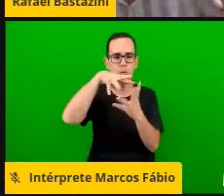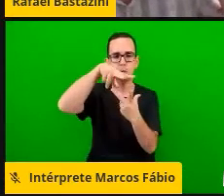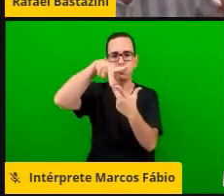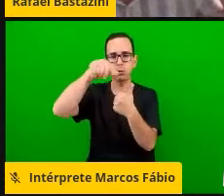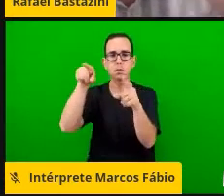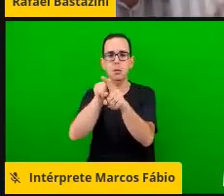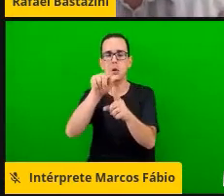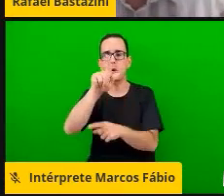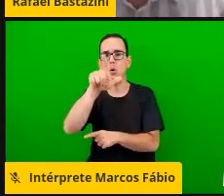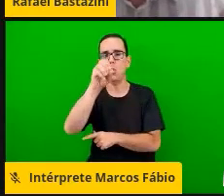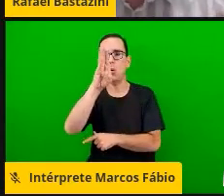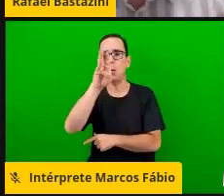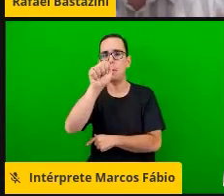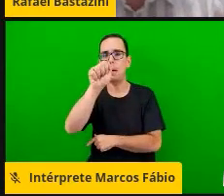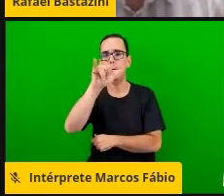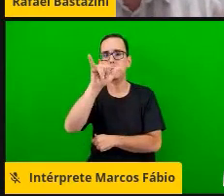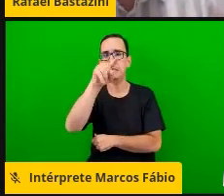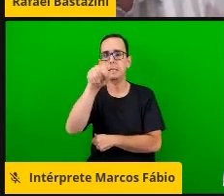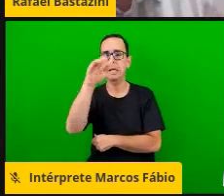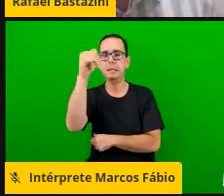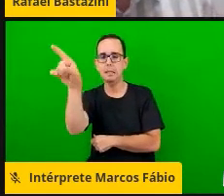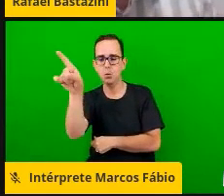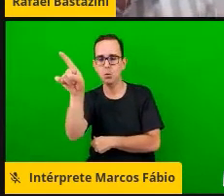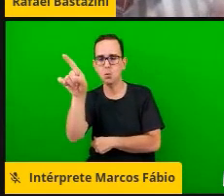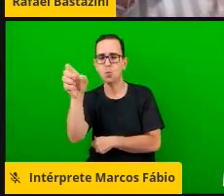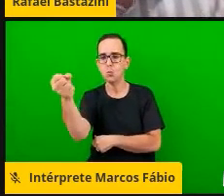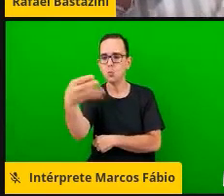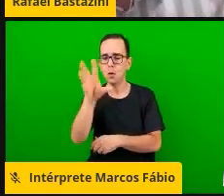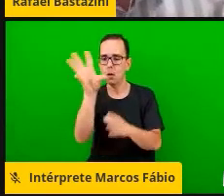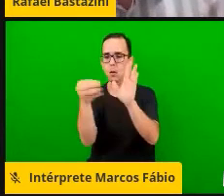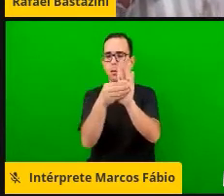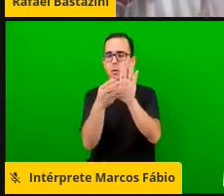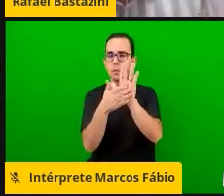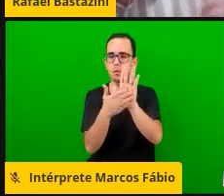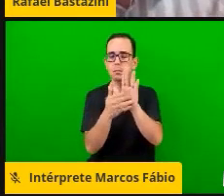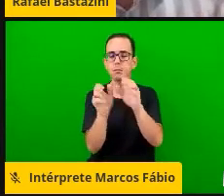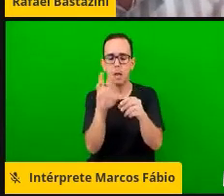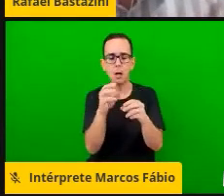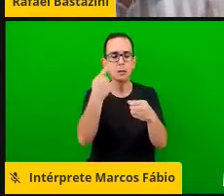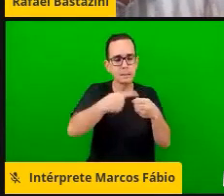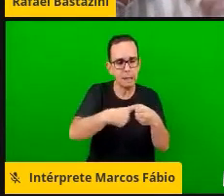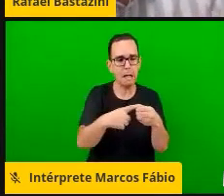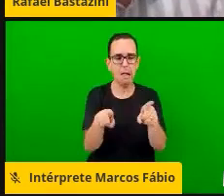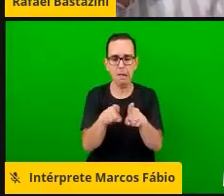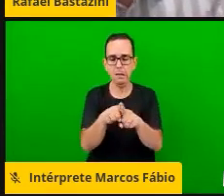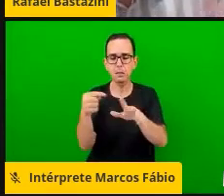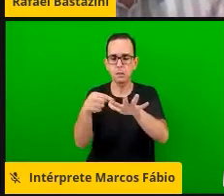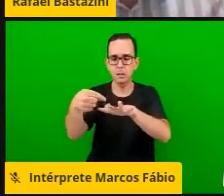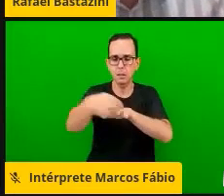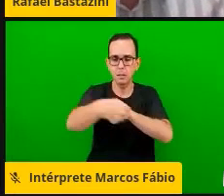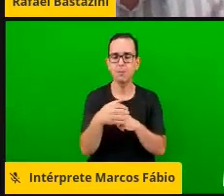Globalização que está relacionada a essa modernização contemporânea, que se associa ao urbano, às redes, aos